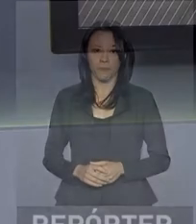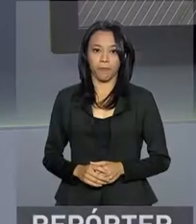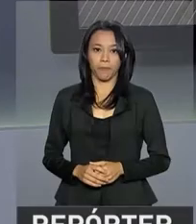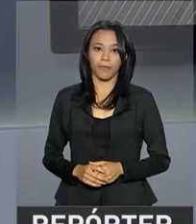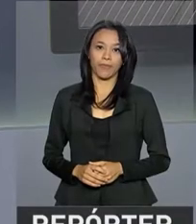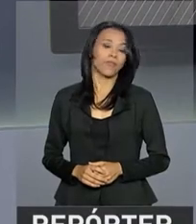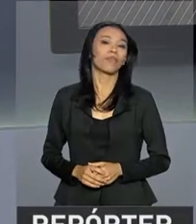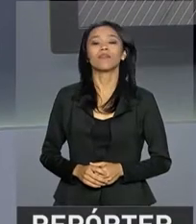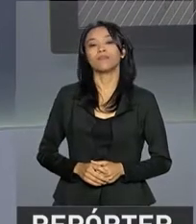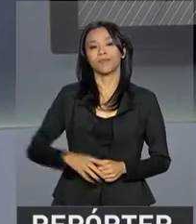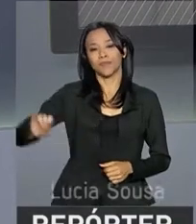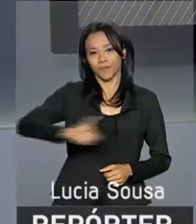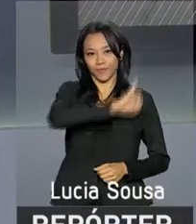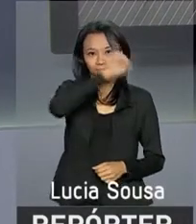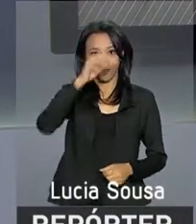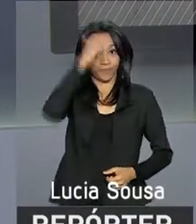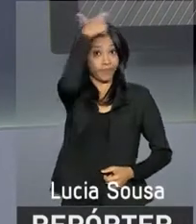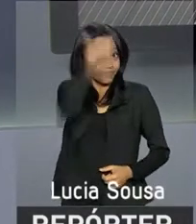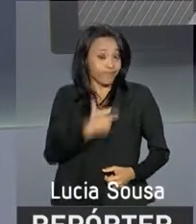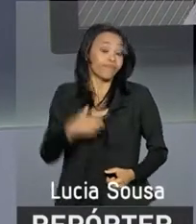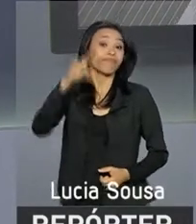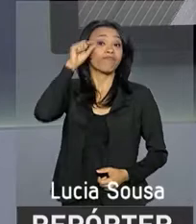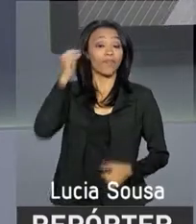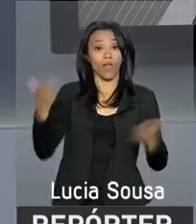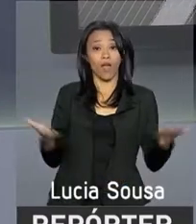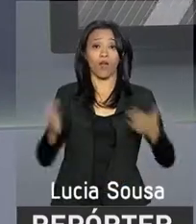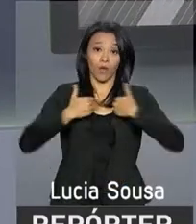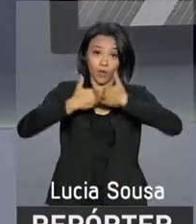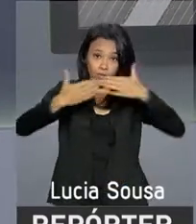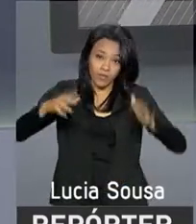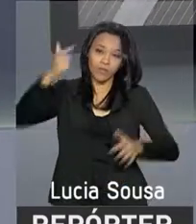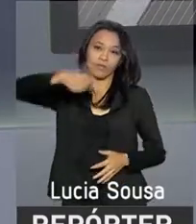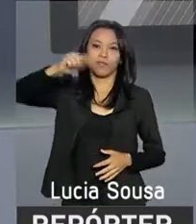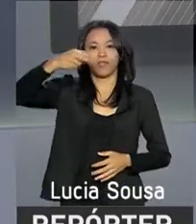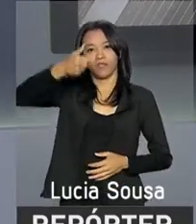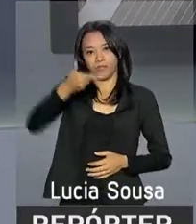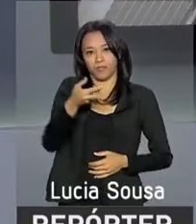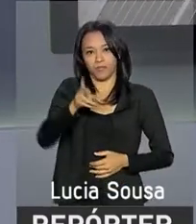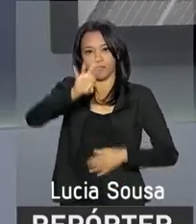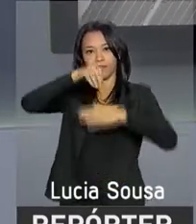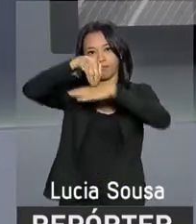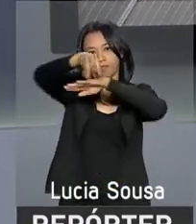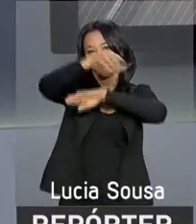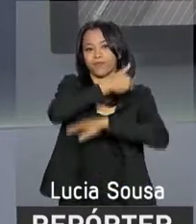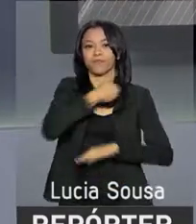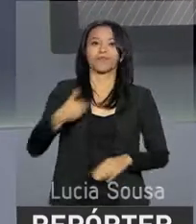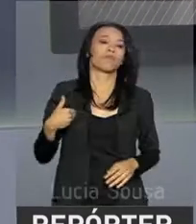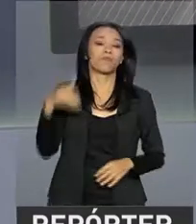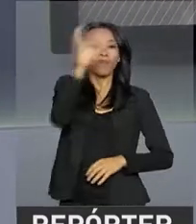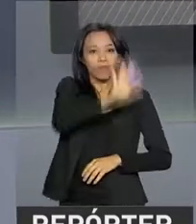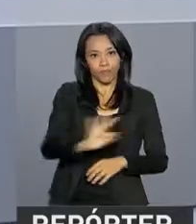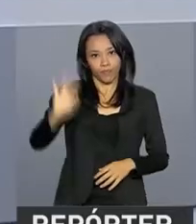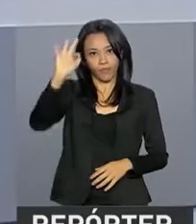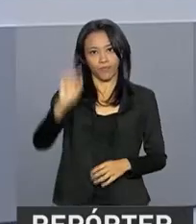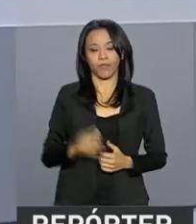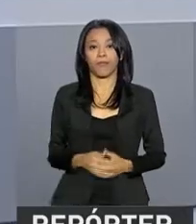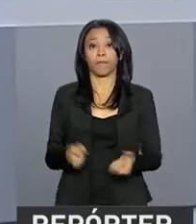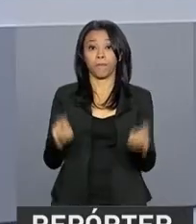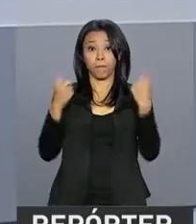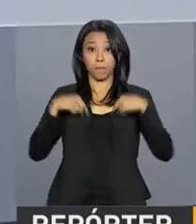olá eu sou o país há dias e começa agora mais uma edição do repórter nbr com as notícias do governo federal